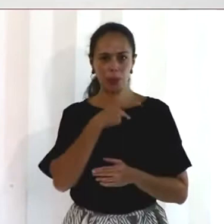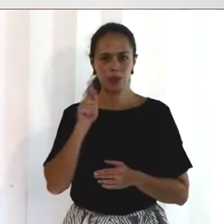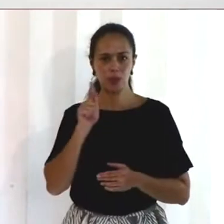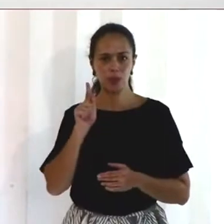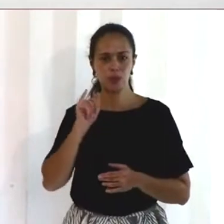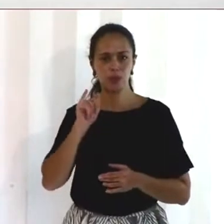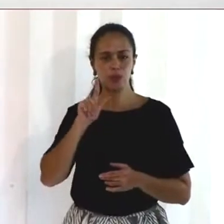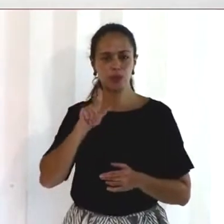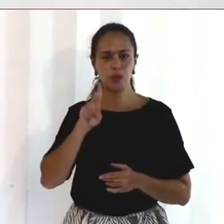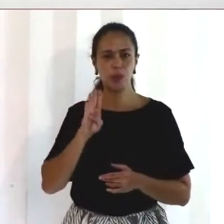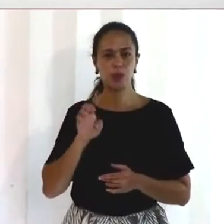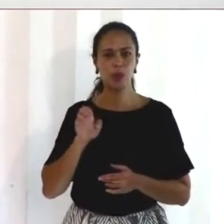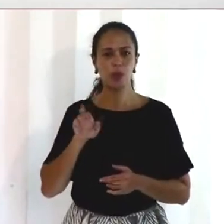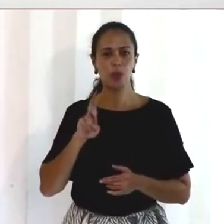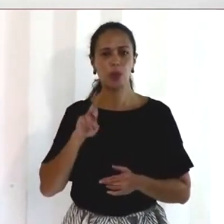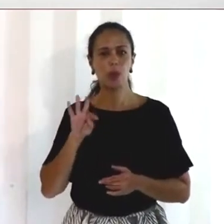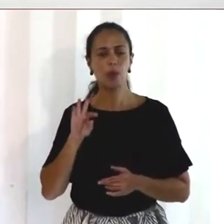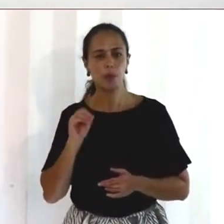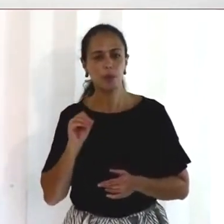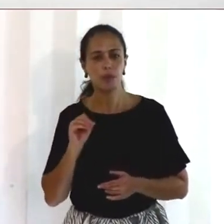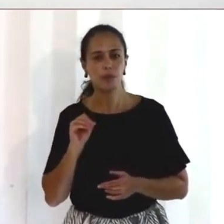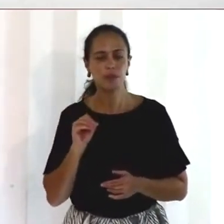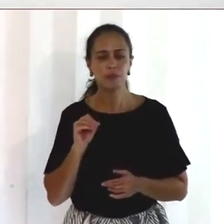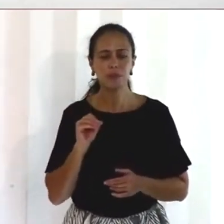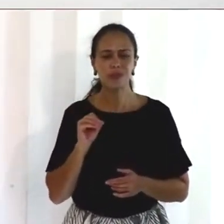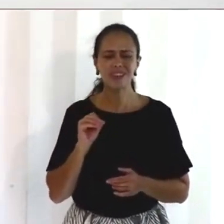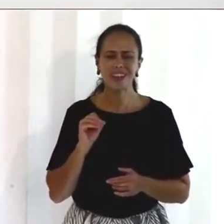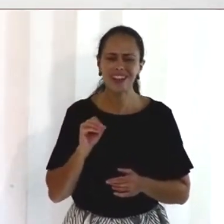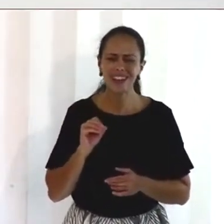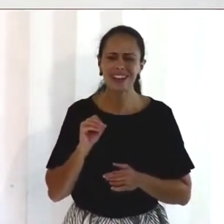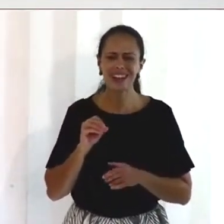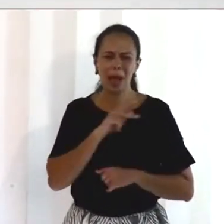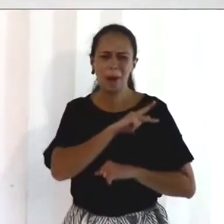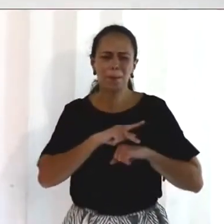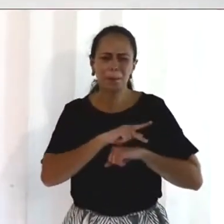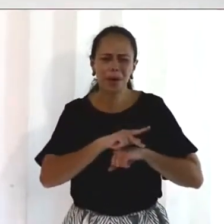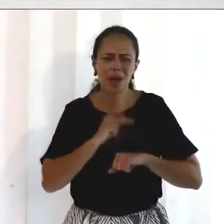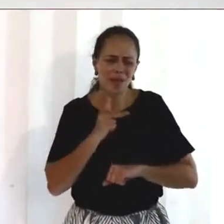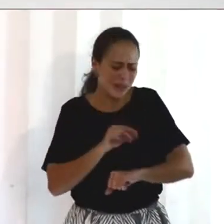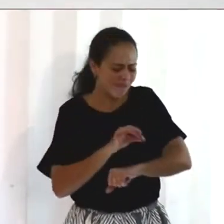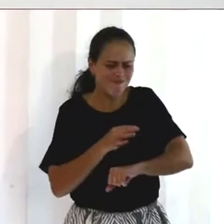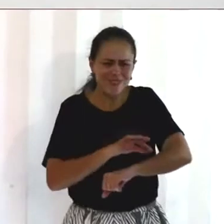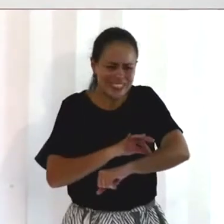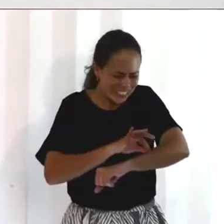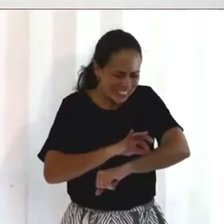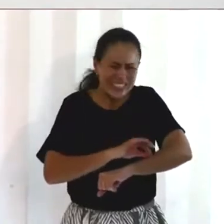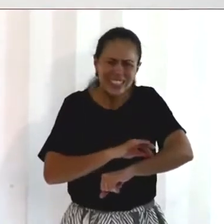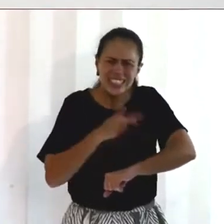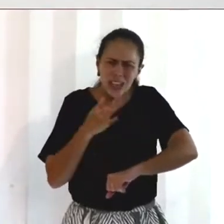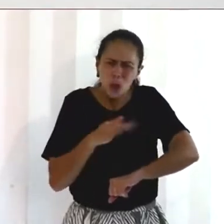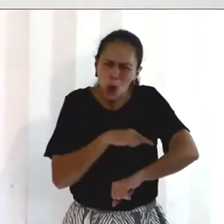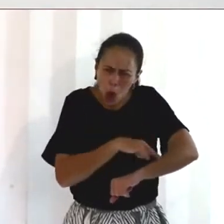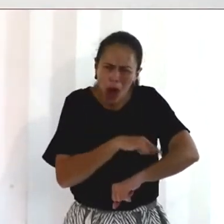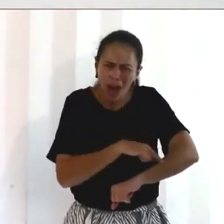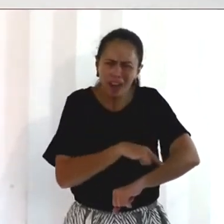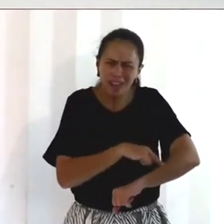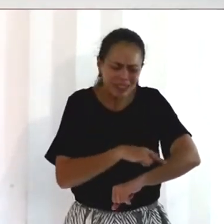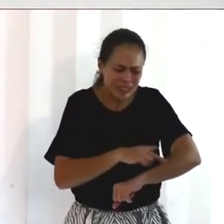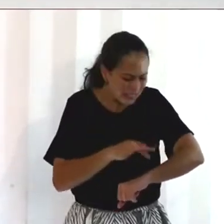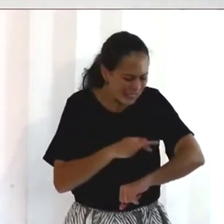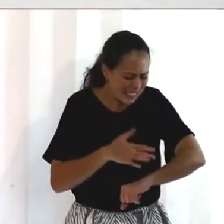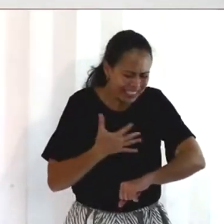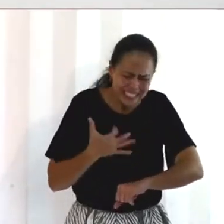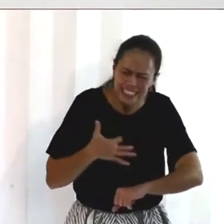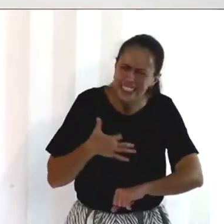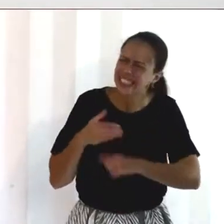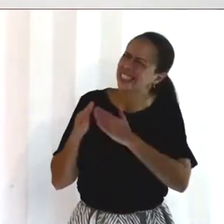espinho na carne. E ele disse: está doendo, Deus. E então Deus disse: mas Paulo, a minha